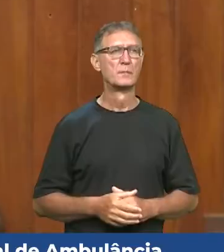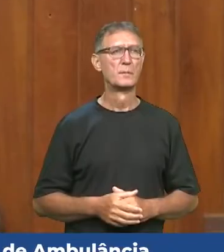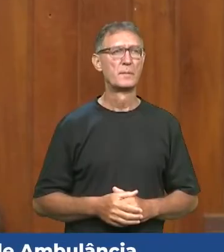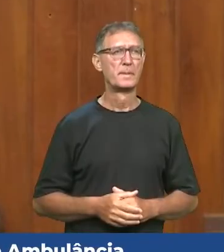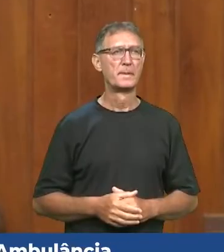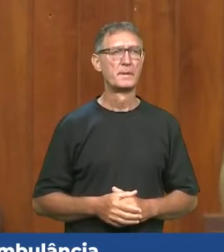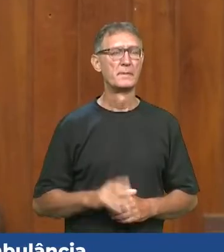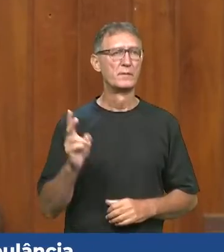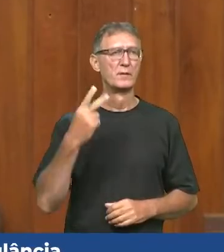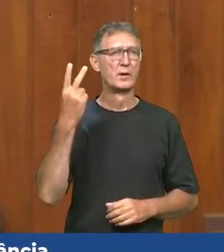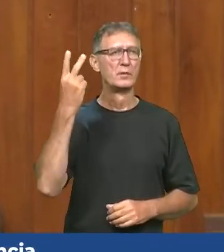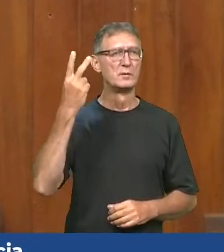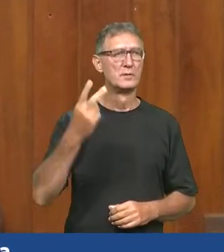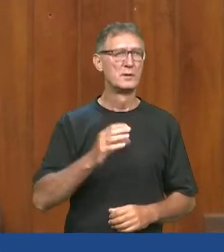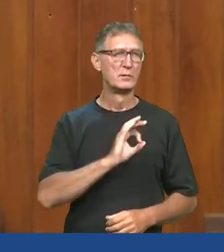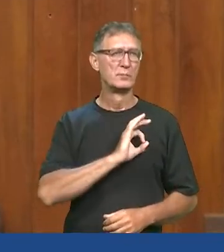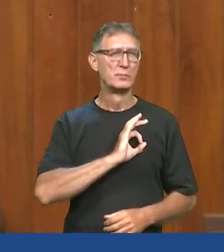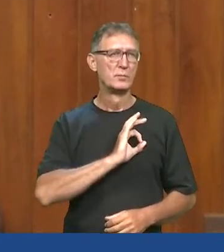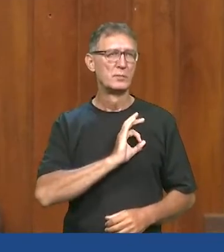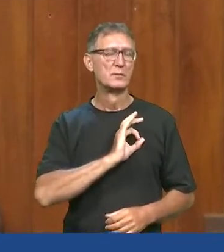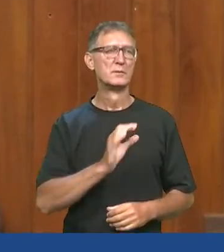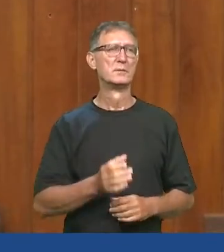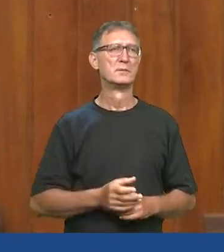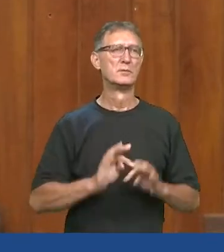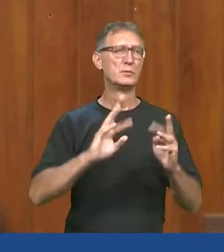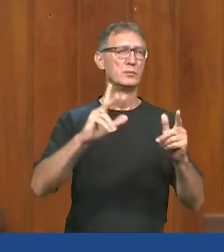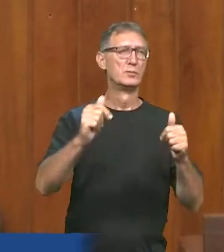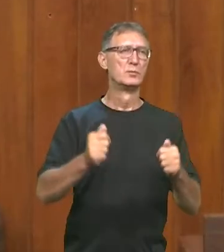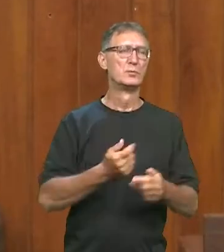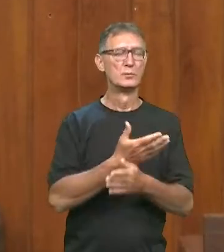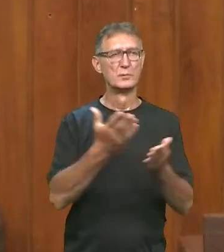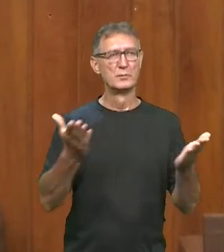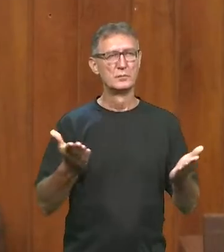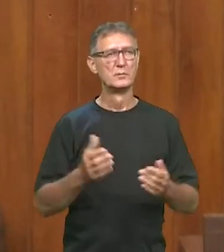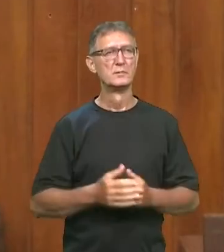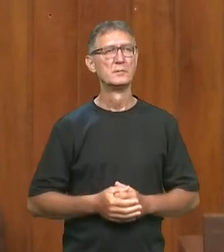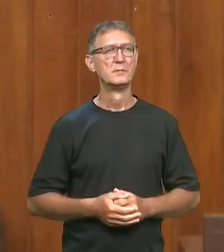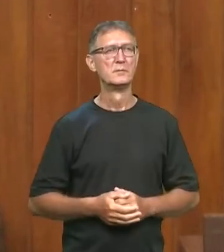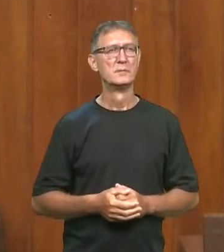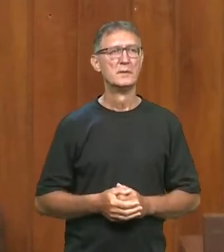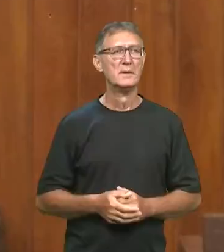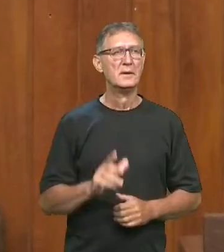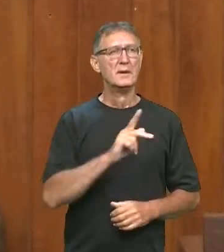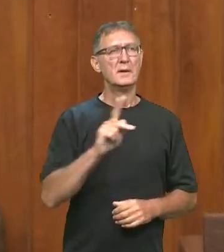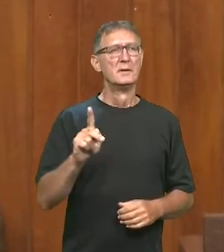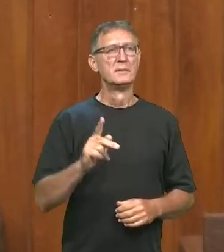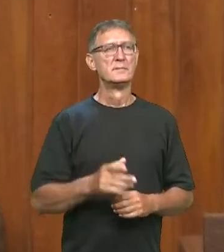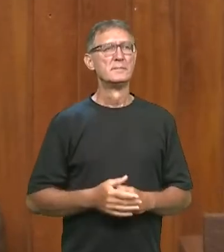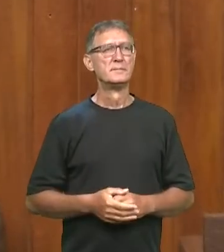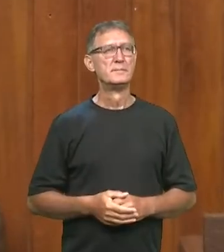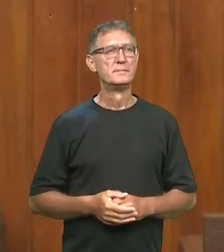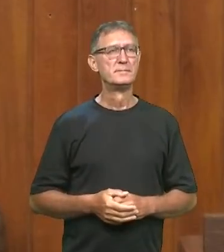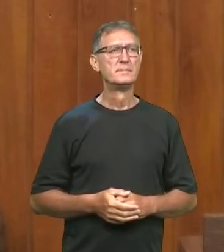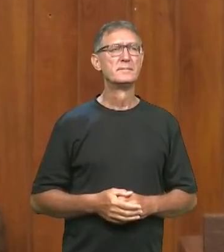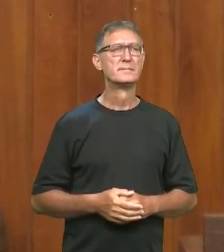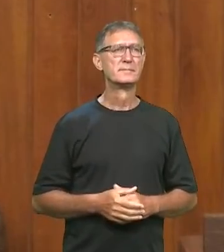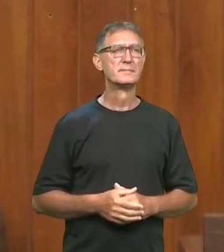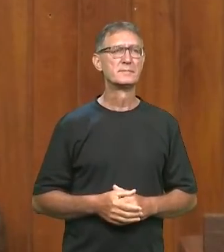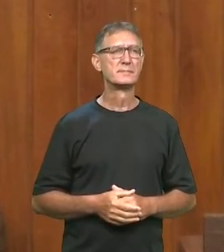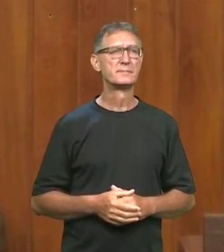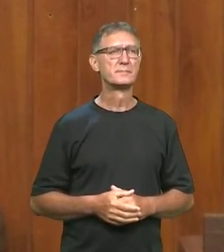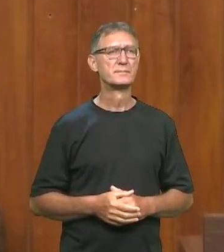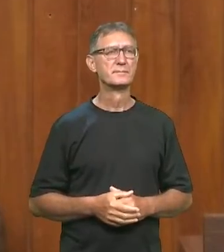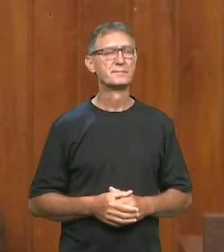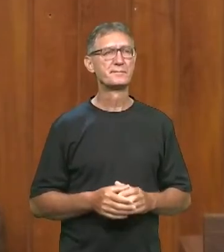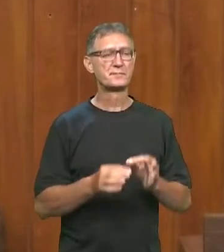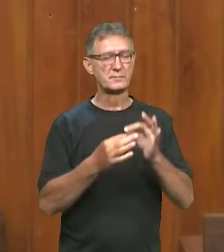de valorizar o policial de uma forma geral, em especial a Polícia Civil. Mas, senhor presidente, antes de iniciar